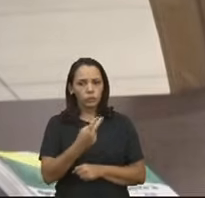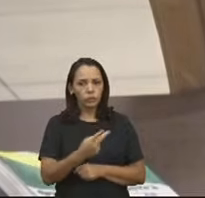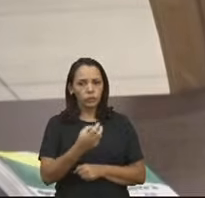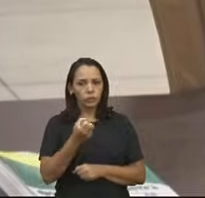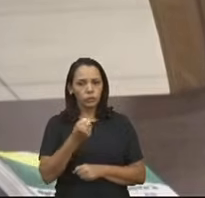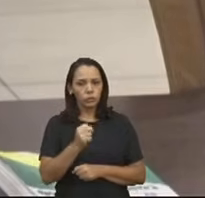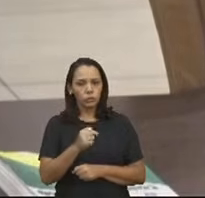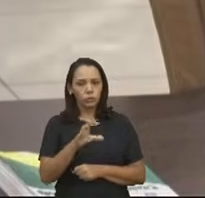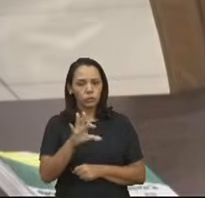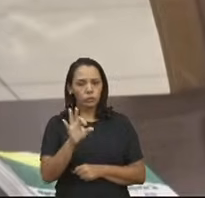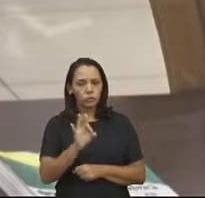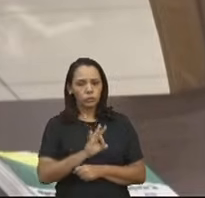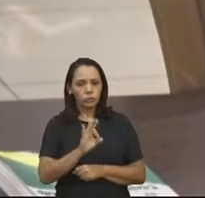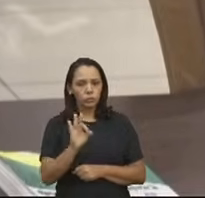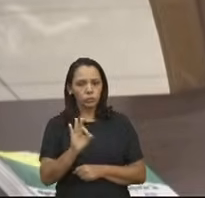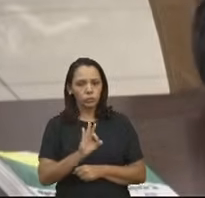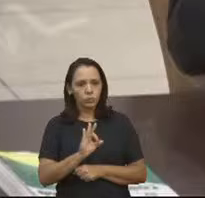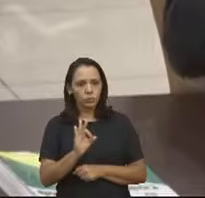4,28%.